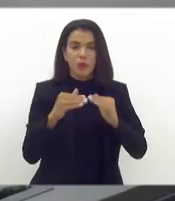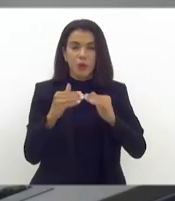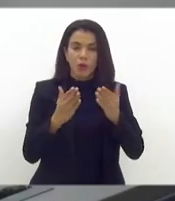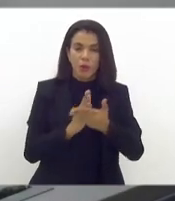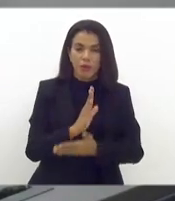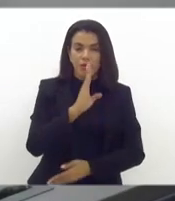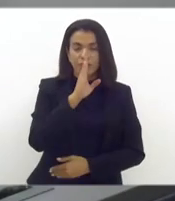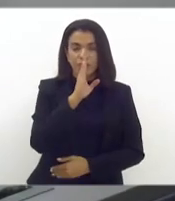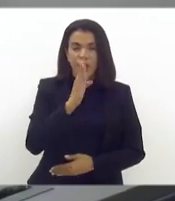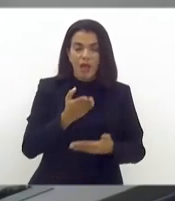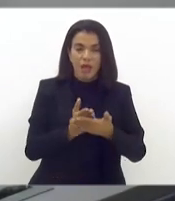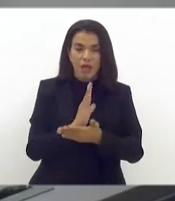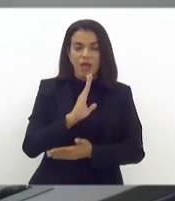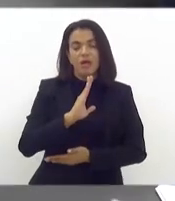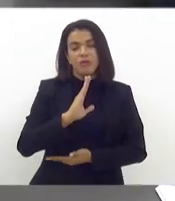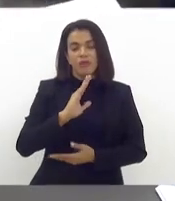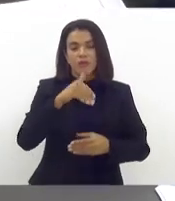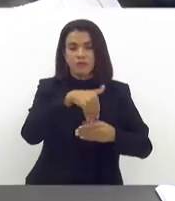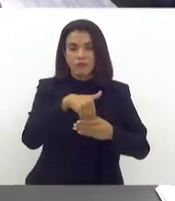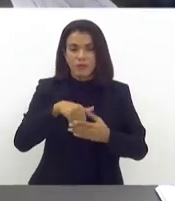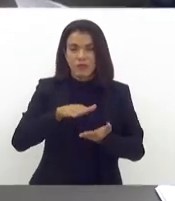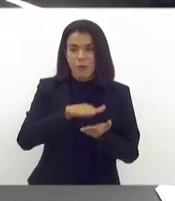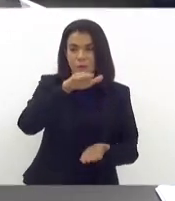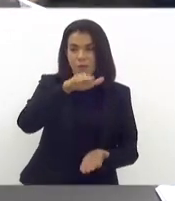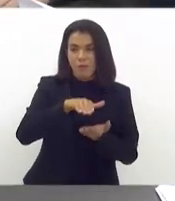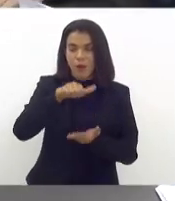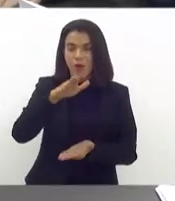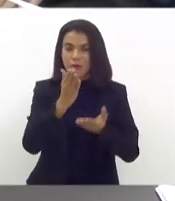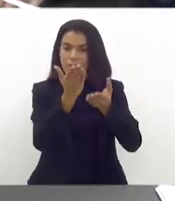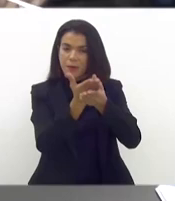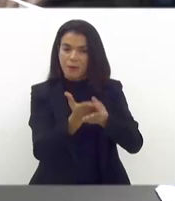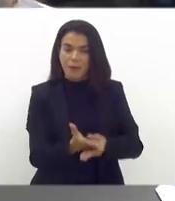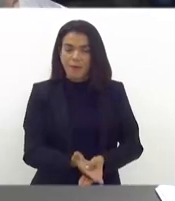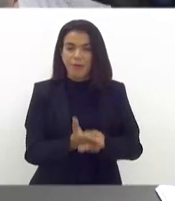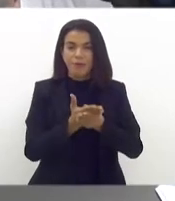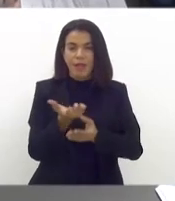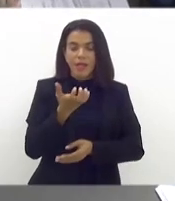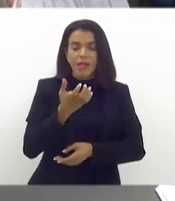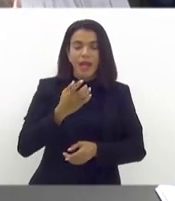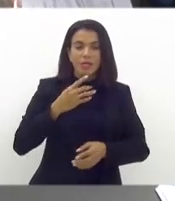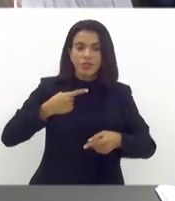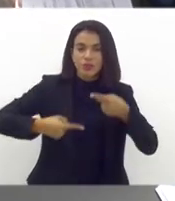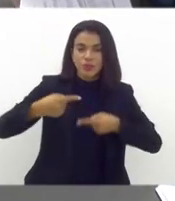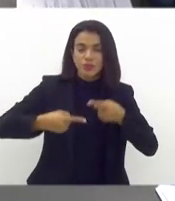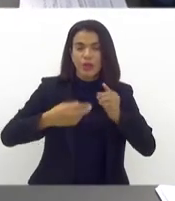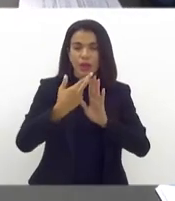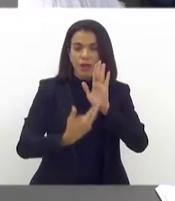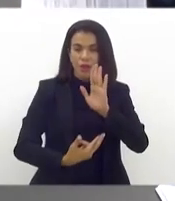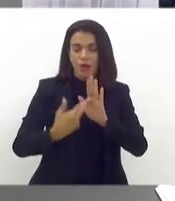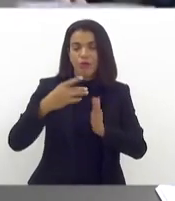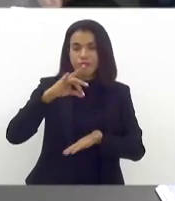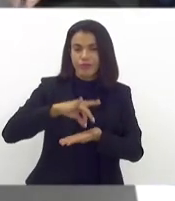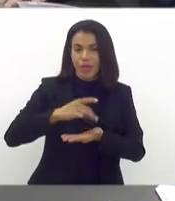bloco, permaneçam como estão. Aprovada a votação em bloco. Senhores que queiram discutir os relatórios originais, apresentar voto divergente ou